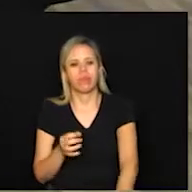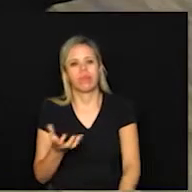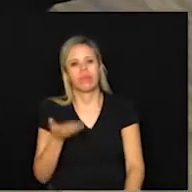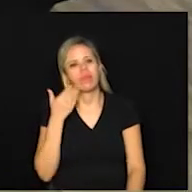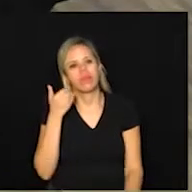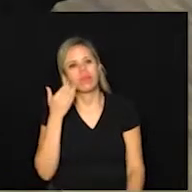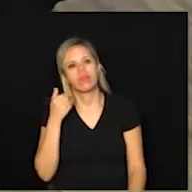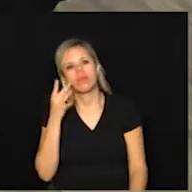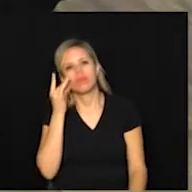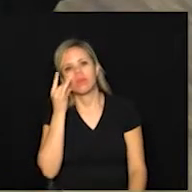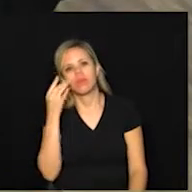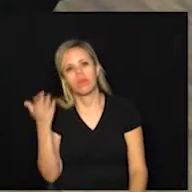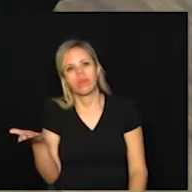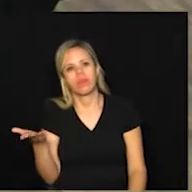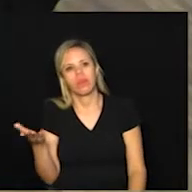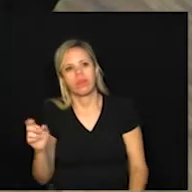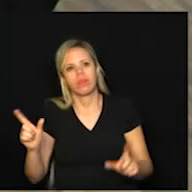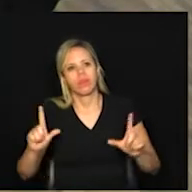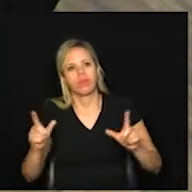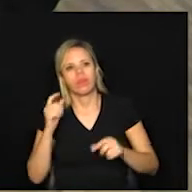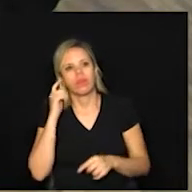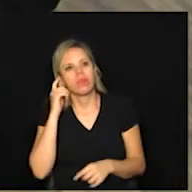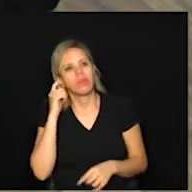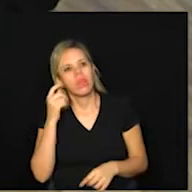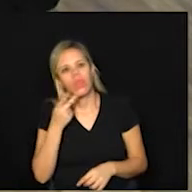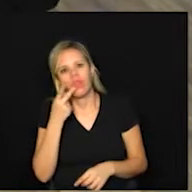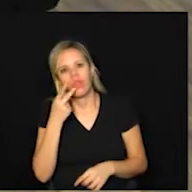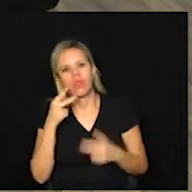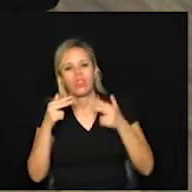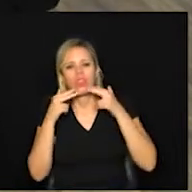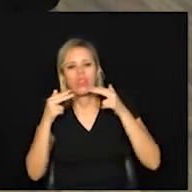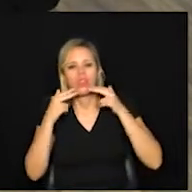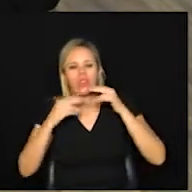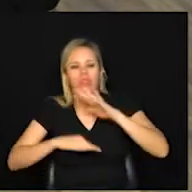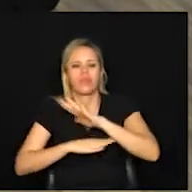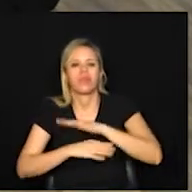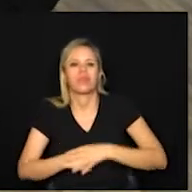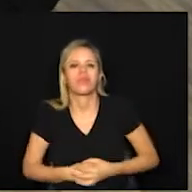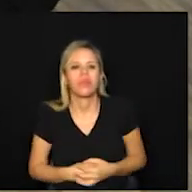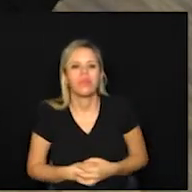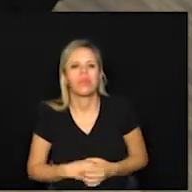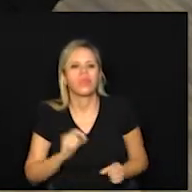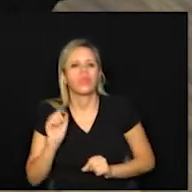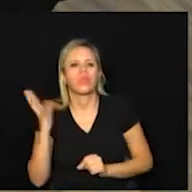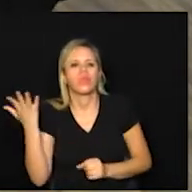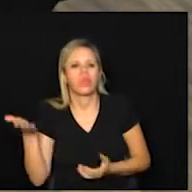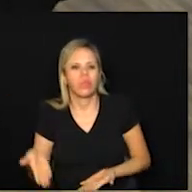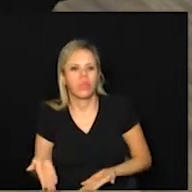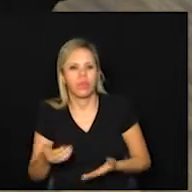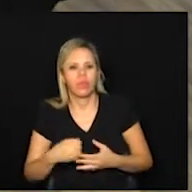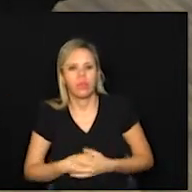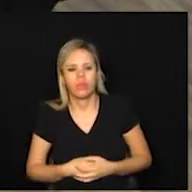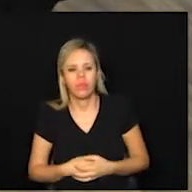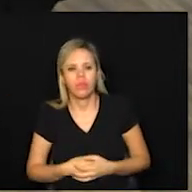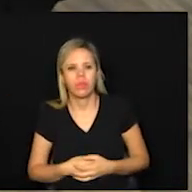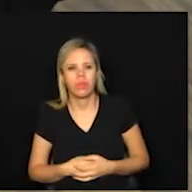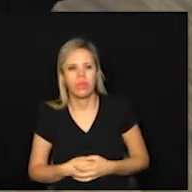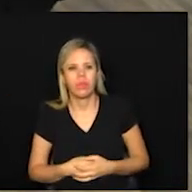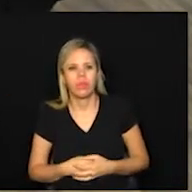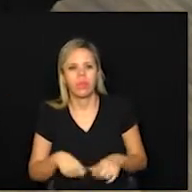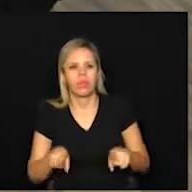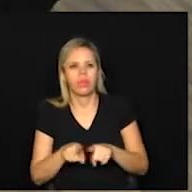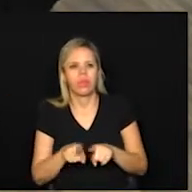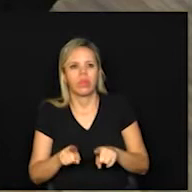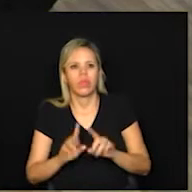Quero aproveitar sua presença aqui nos nossos estúdios para falarmos das notícias do Legislativo, do que acontece aqui na Câmara de Campinas e